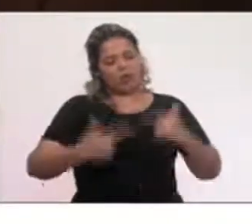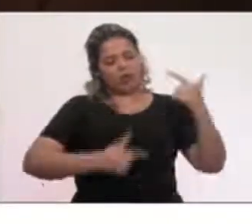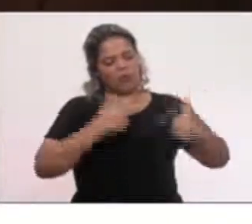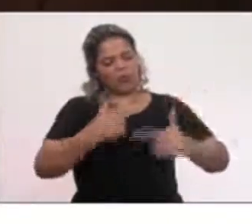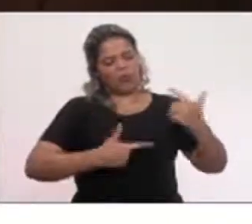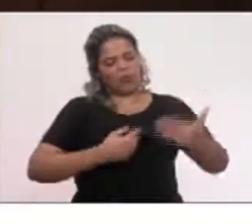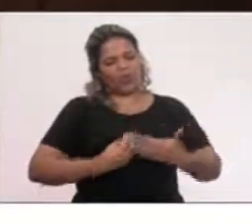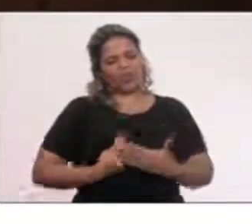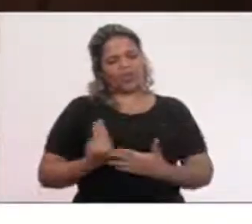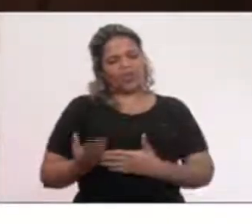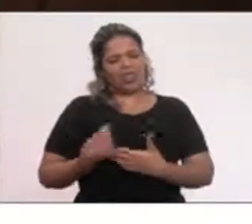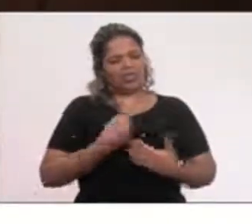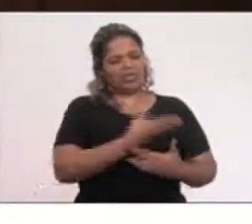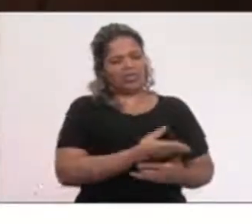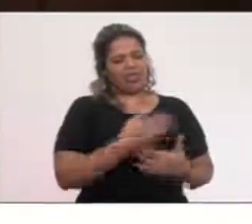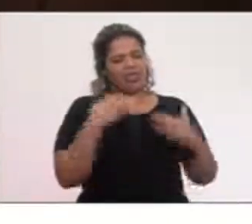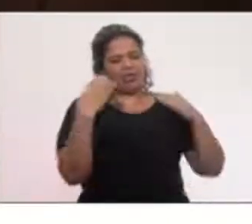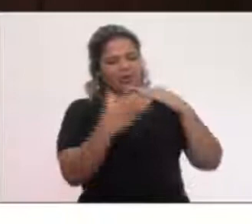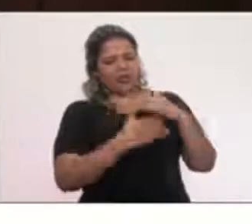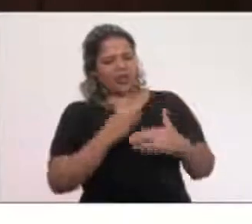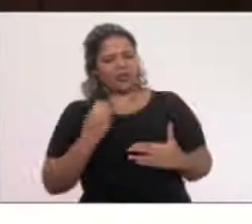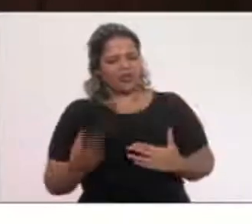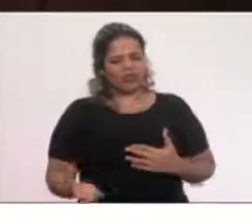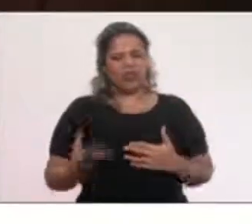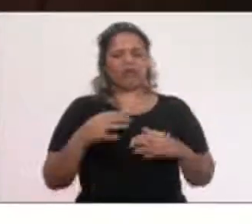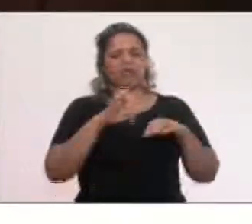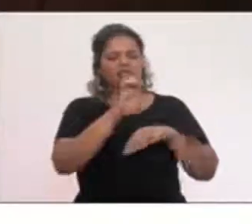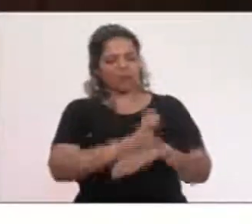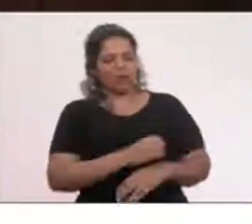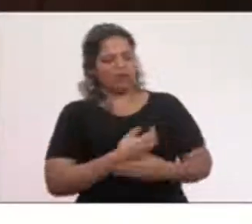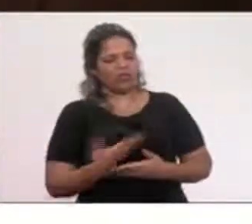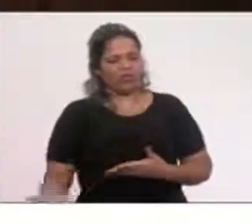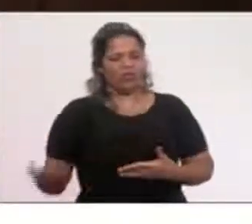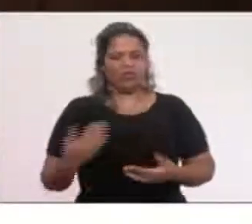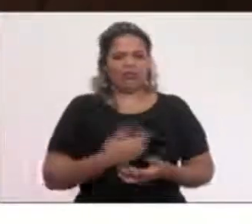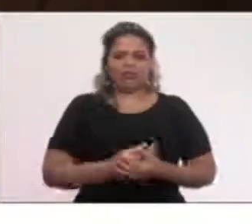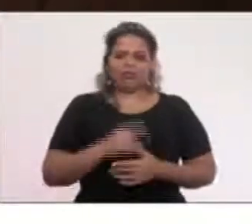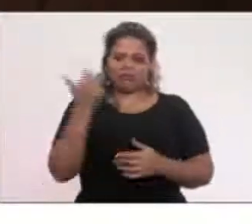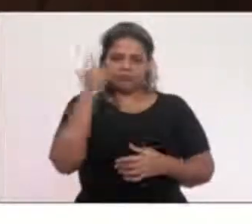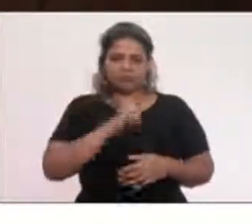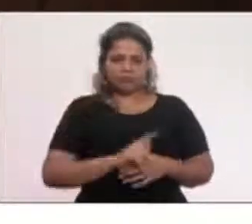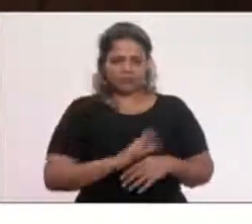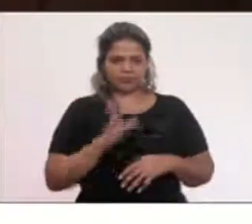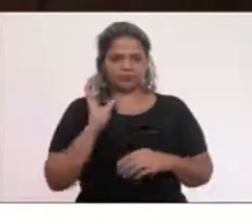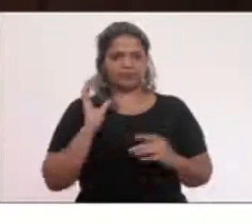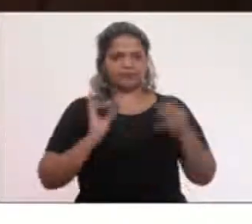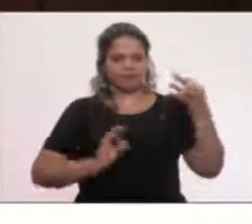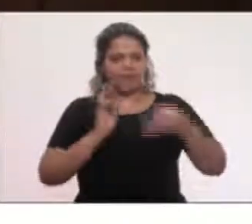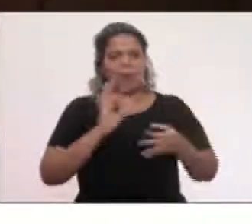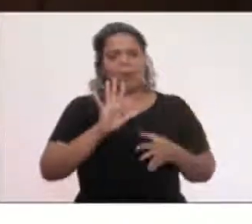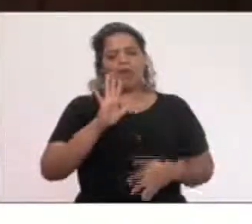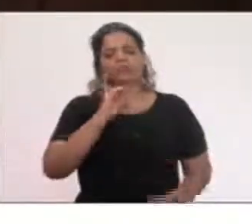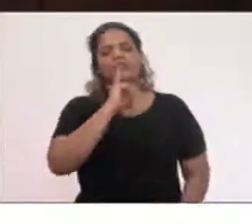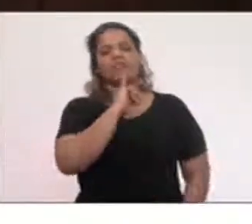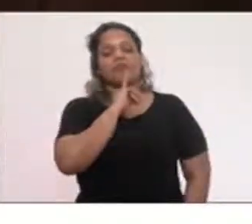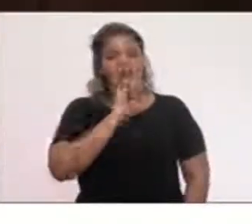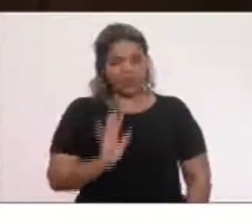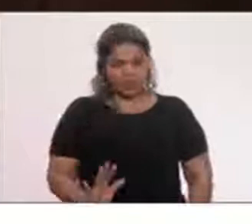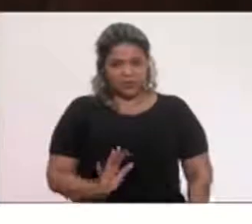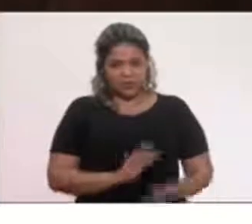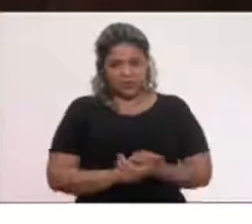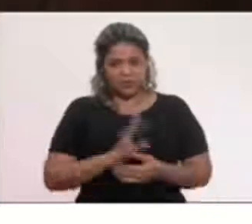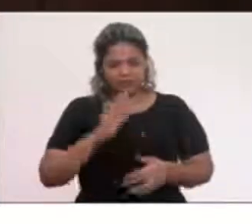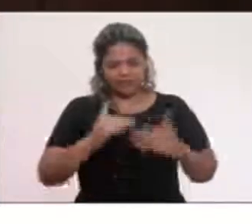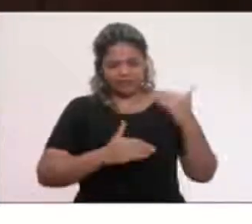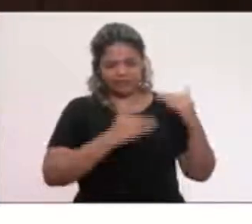trabalhadores, dos patrões e do Estado para que a Previdência conseguisse ter equilíbrio. Mas, infelizmente,